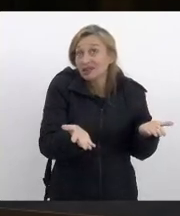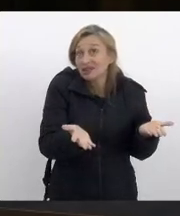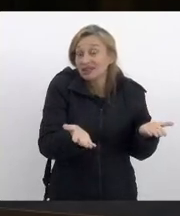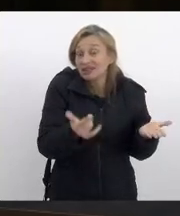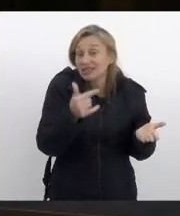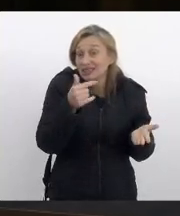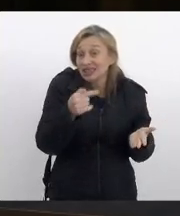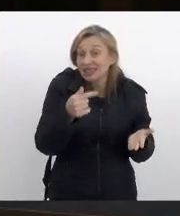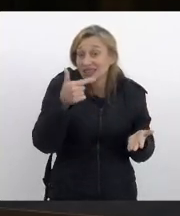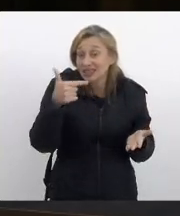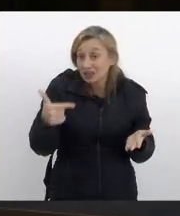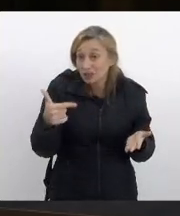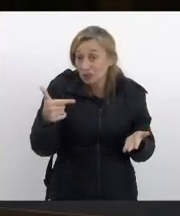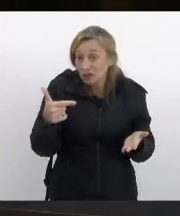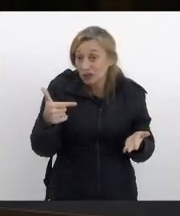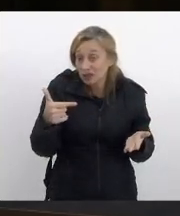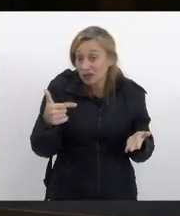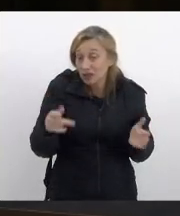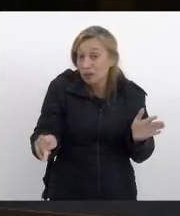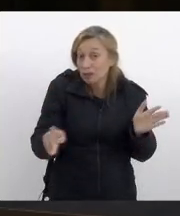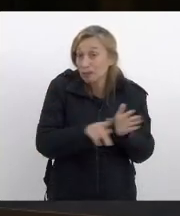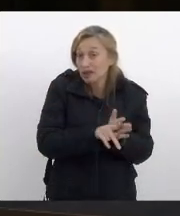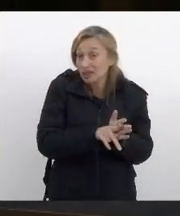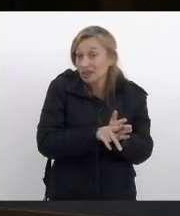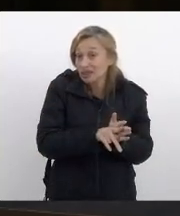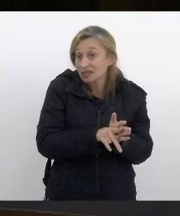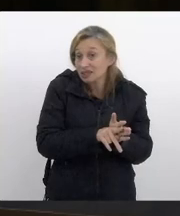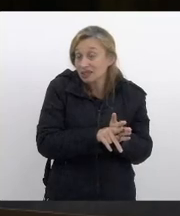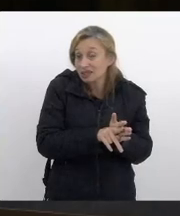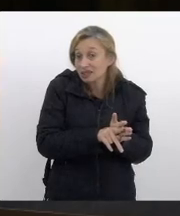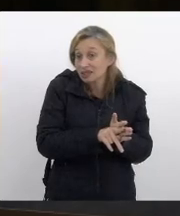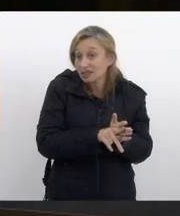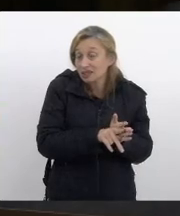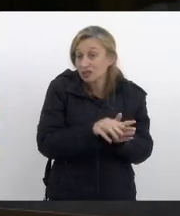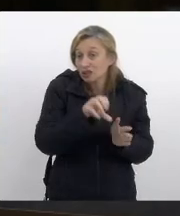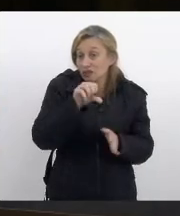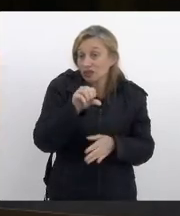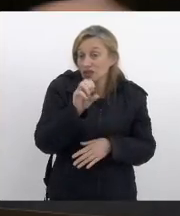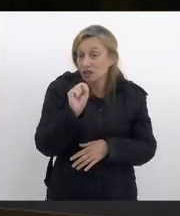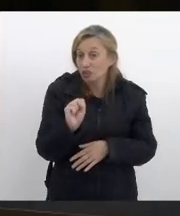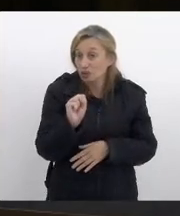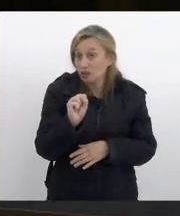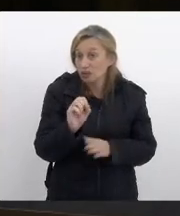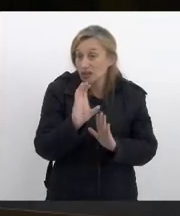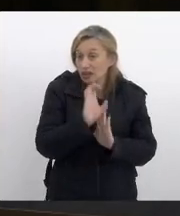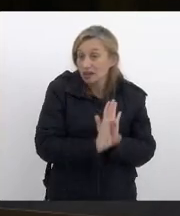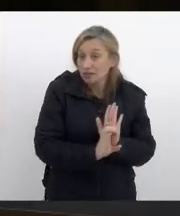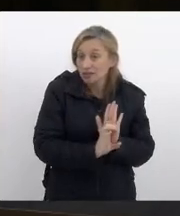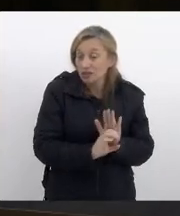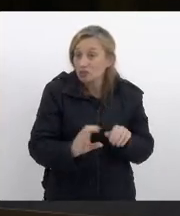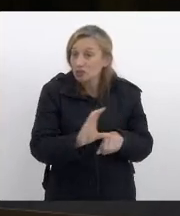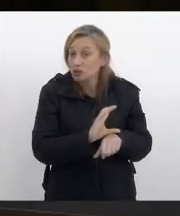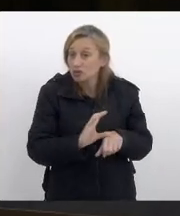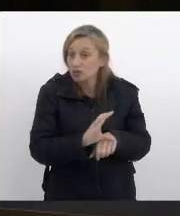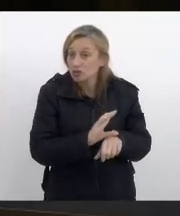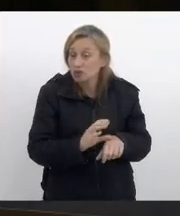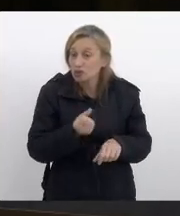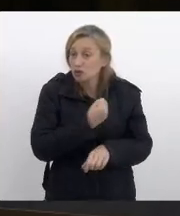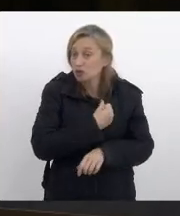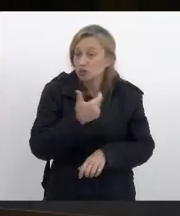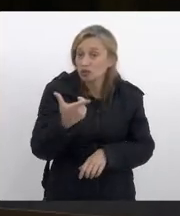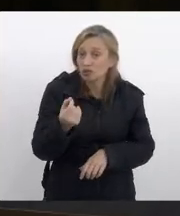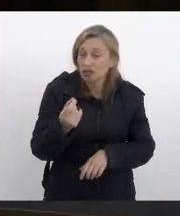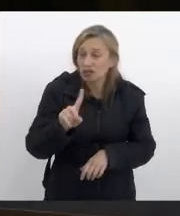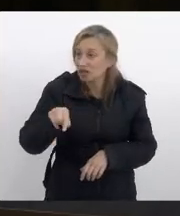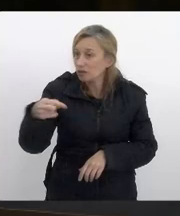desde 72, fiz parte, em 98, da emenda constitucional, número 20, e daí